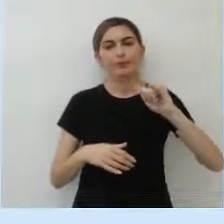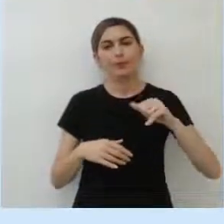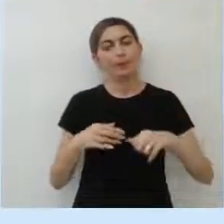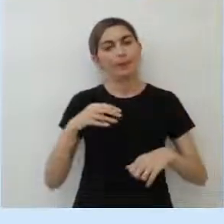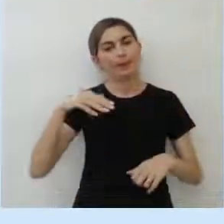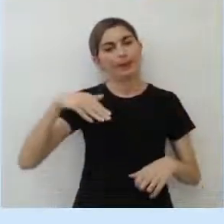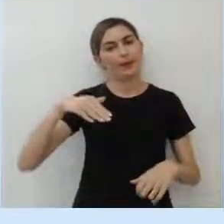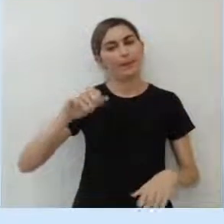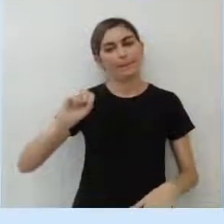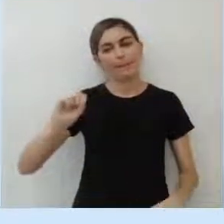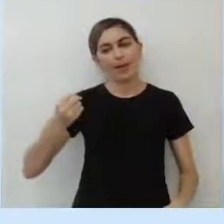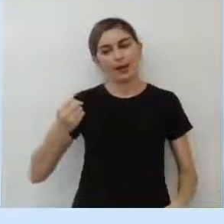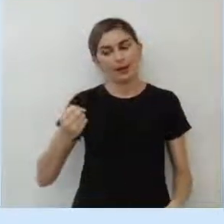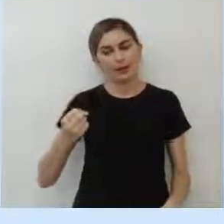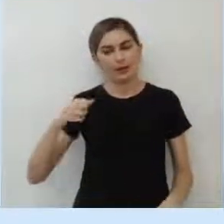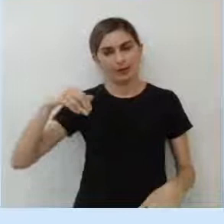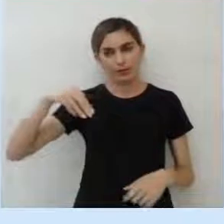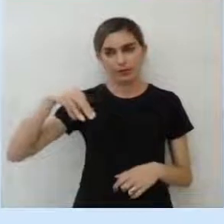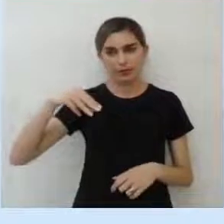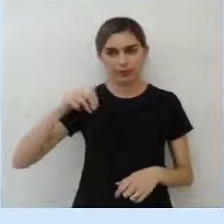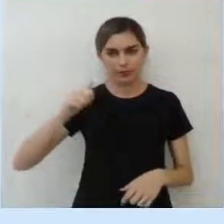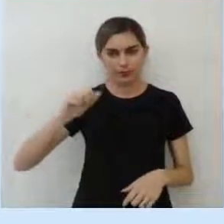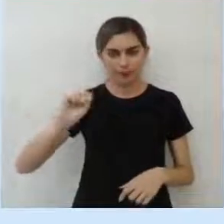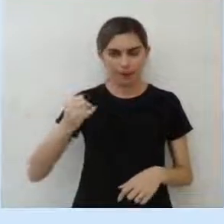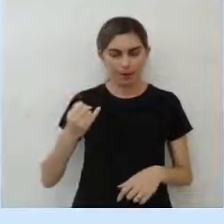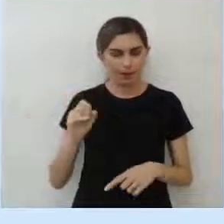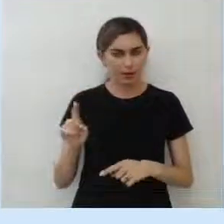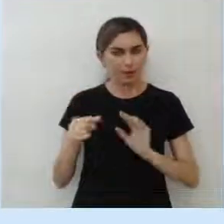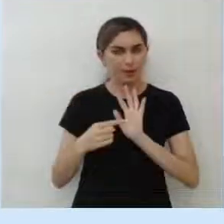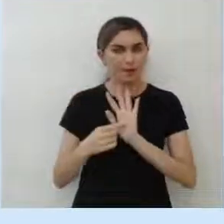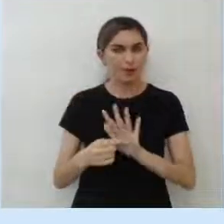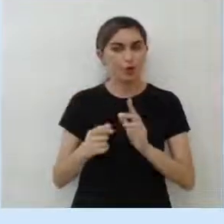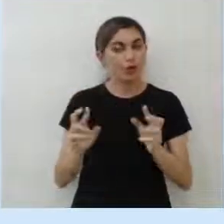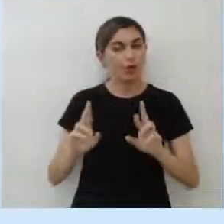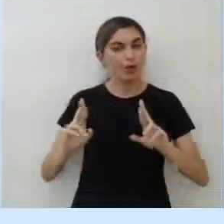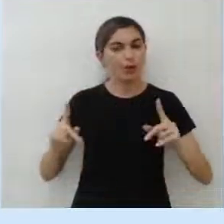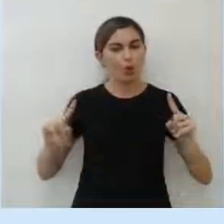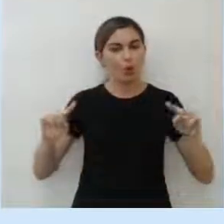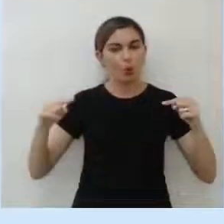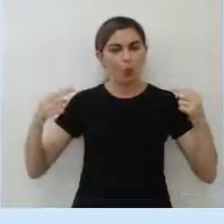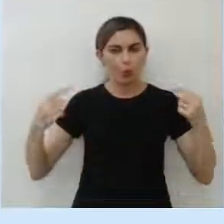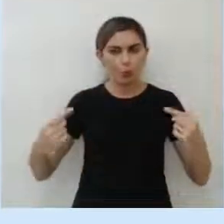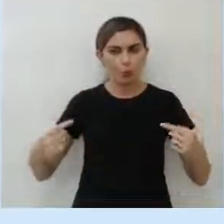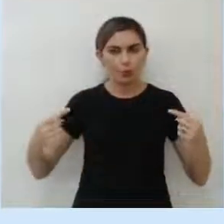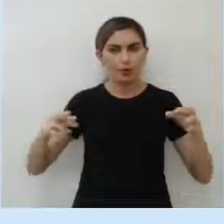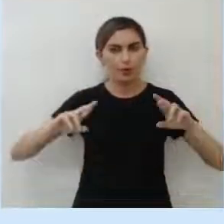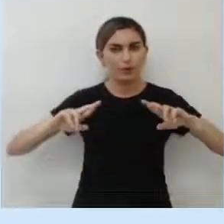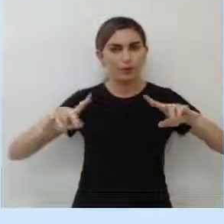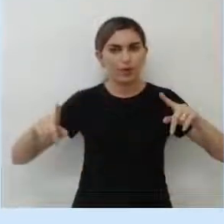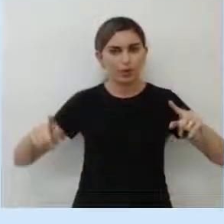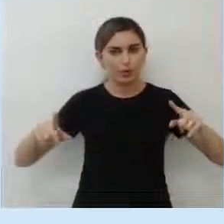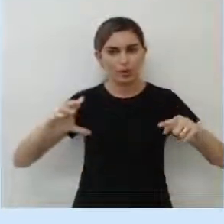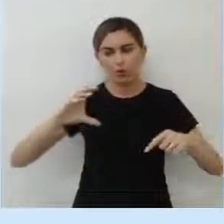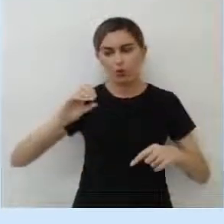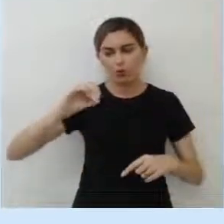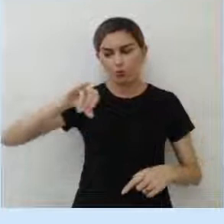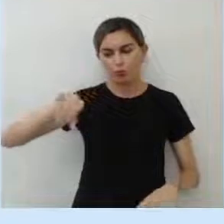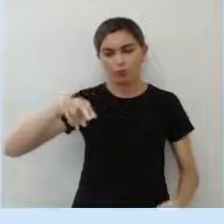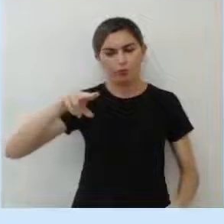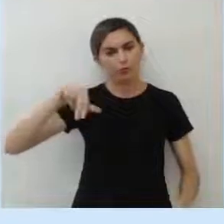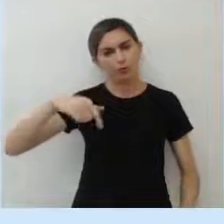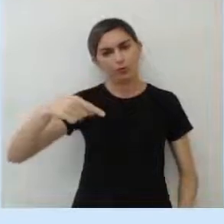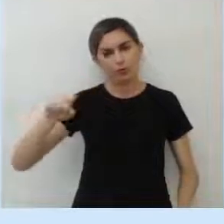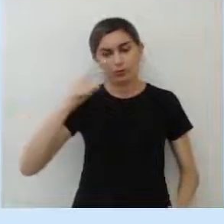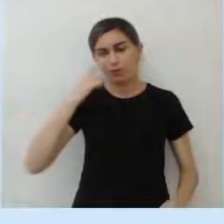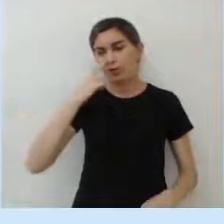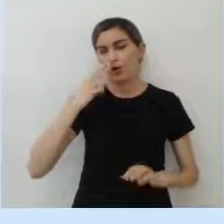i, beleza? O mas sem o i indica oposição, gente. É uma conjunção, tá? E ela